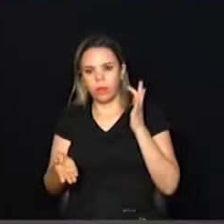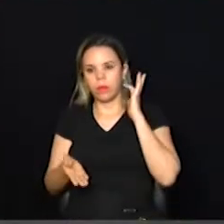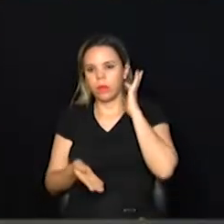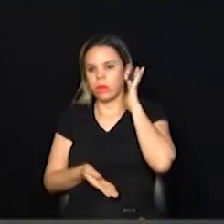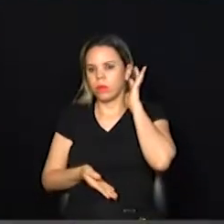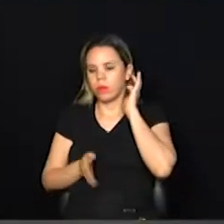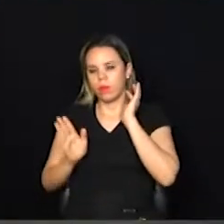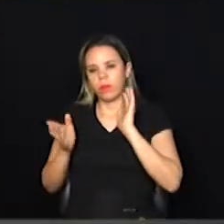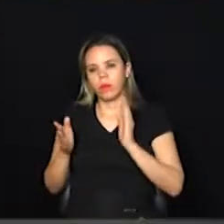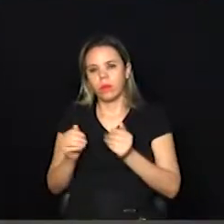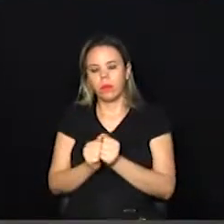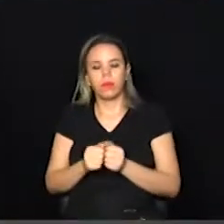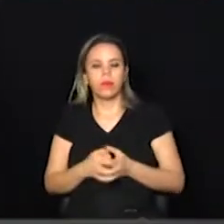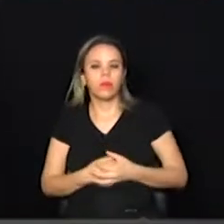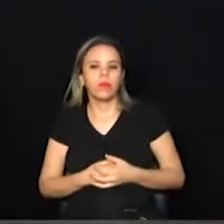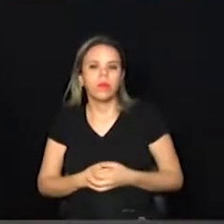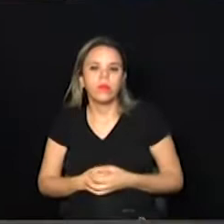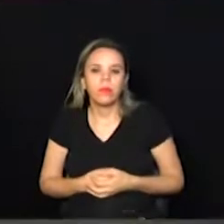já entre nós.